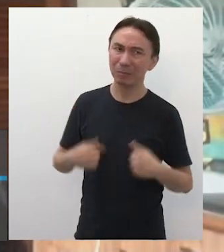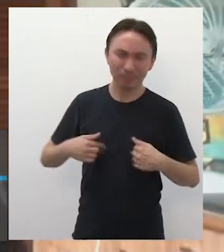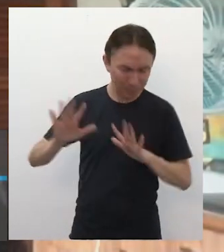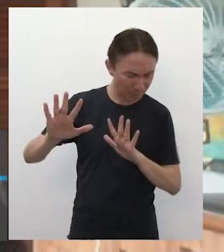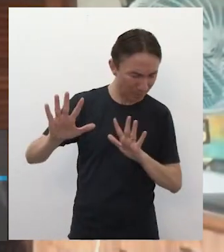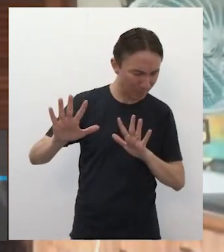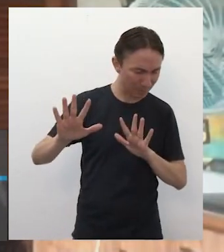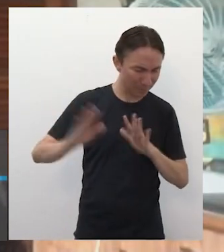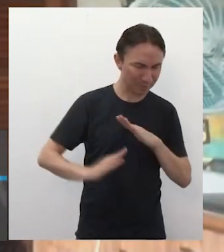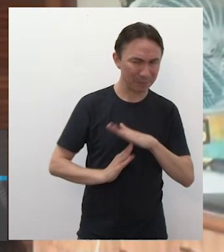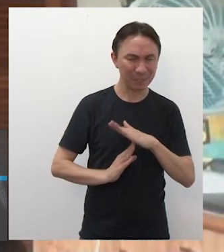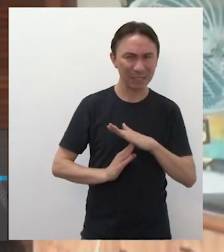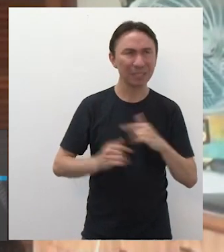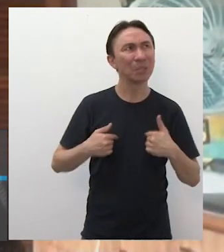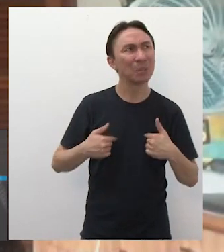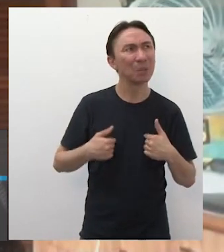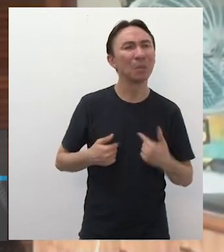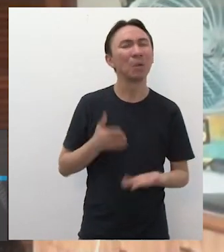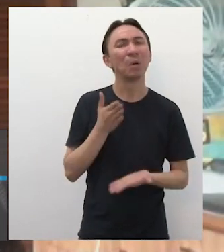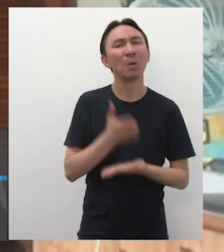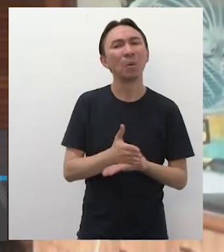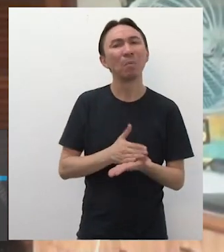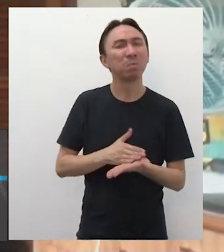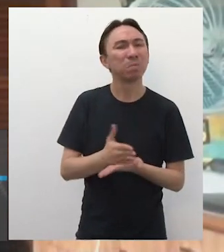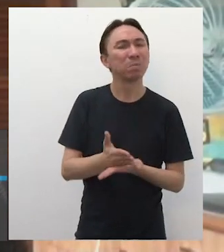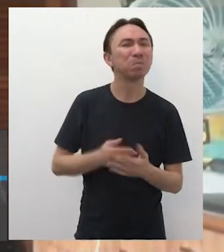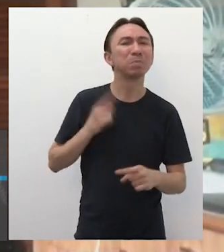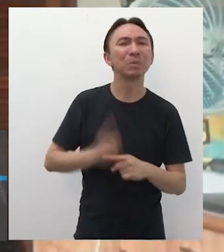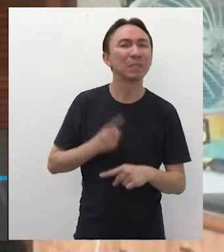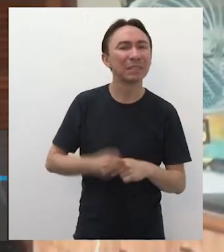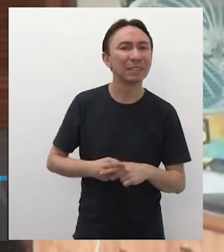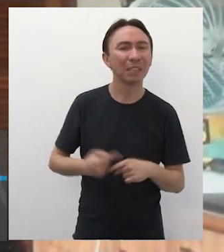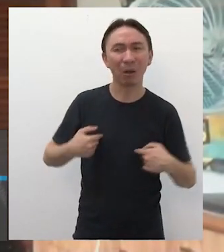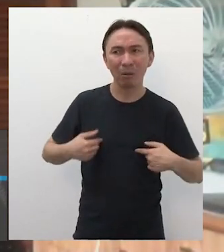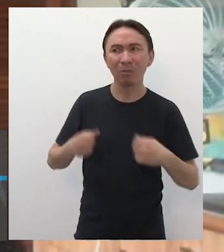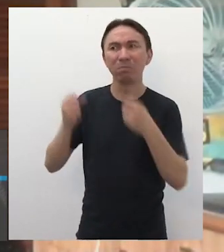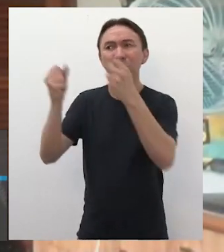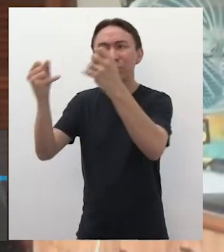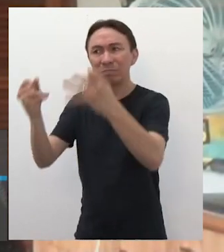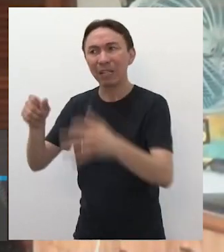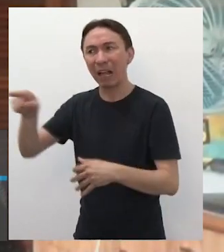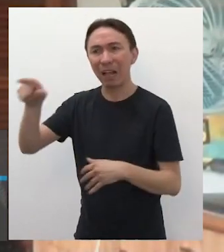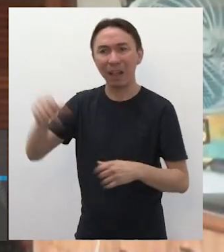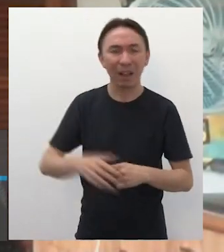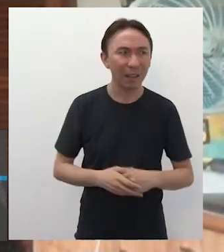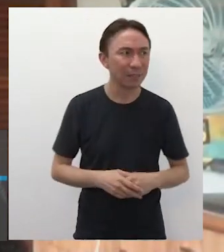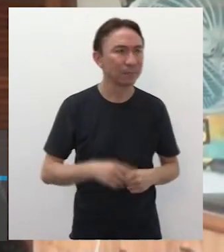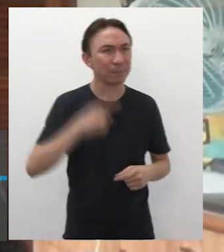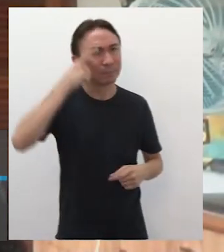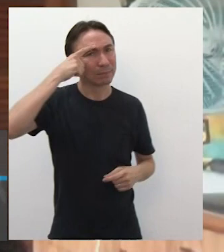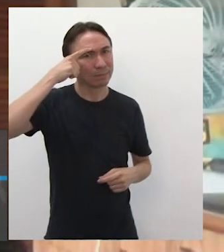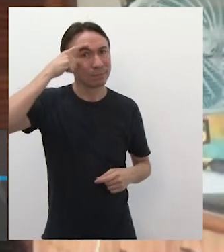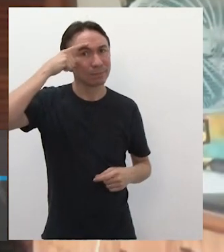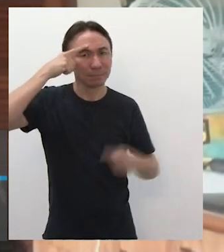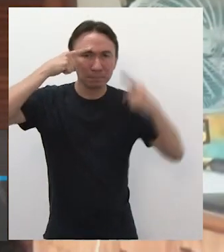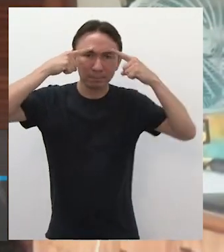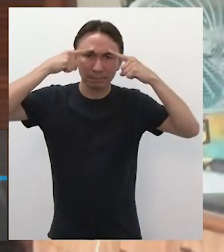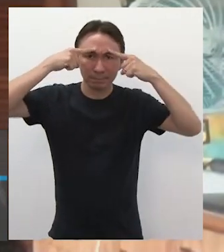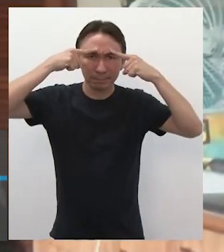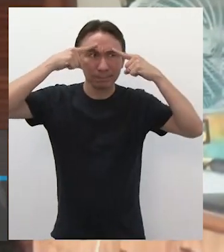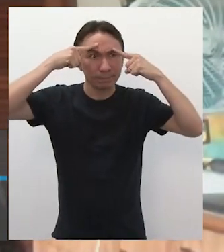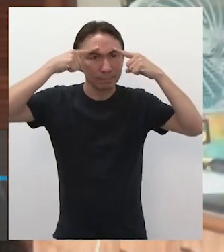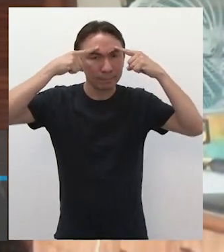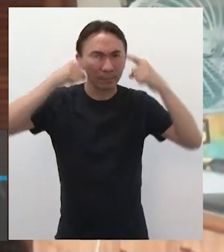olha, enquanto eu estou falando, ela está levantando a sobrancelha, enquanto eu estou falando, ela está olhando no relógio, enquanto eu estou falando,